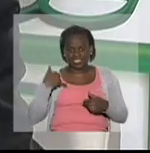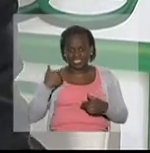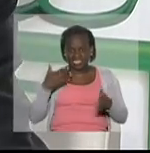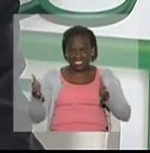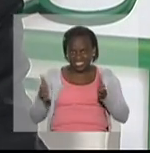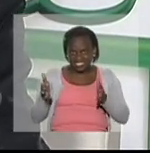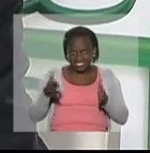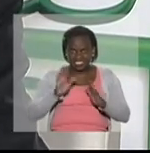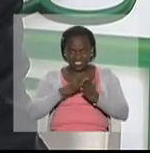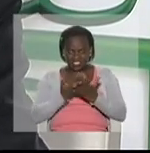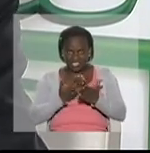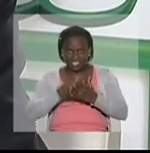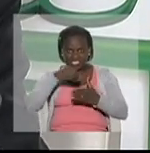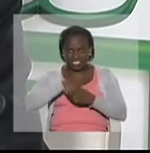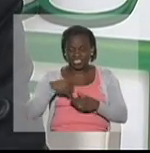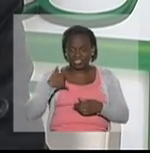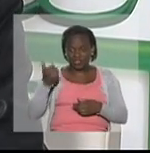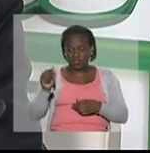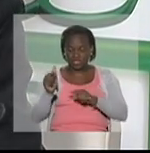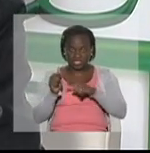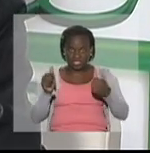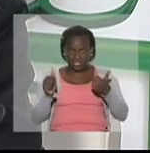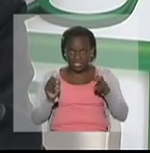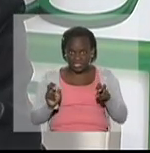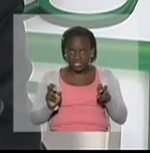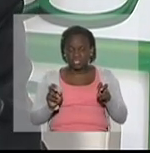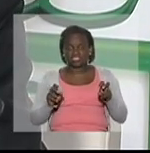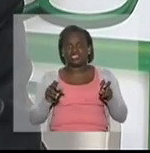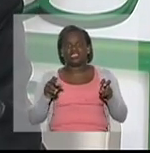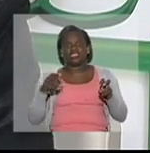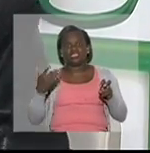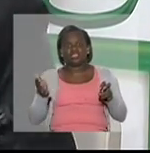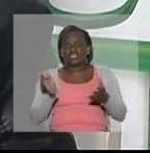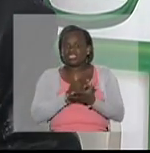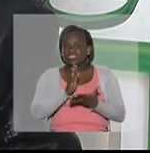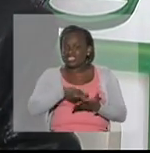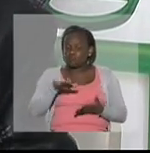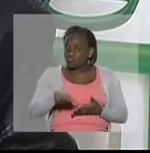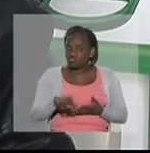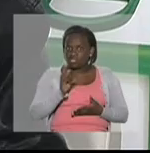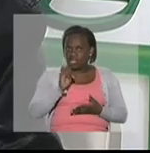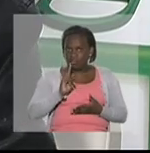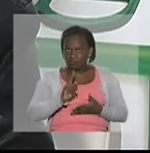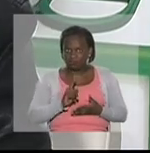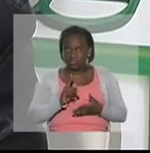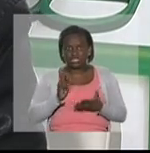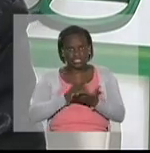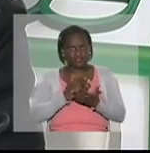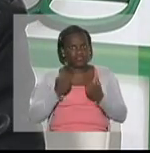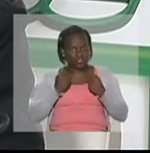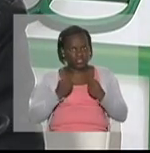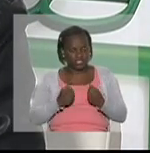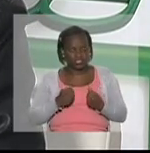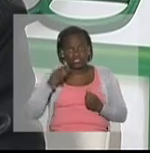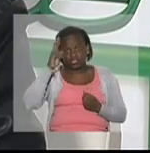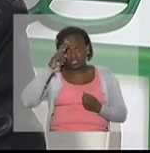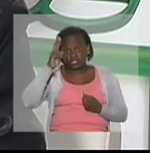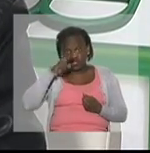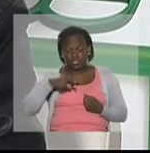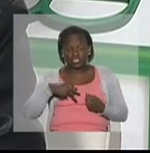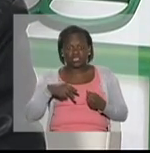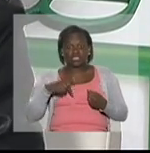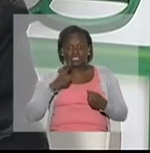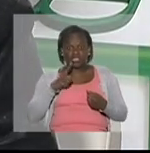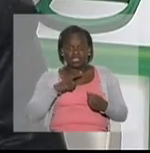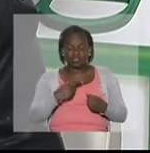que a gente trabalha também na escola, de 11 a 15 anos. Então, já não é um livro para criança tão pequena, porque é um livro forte. A